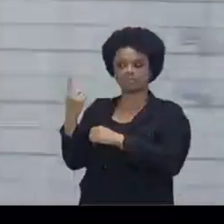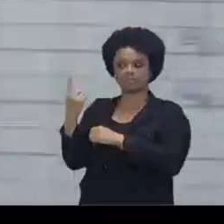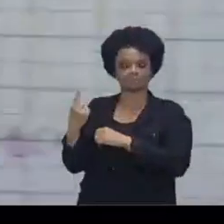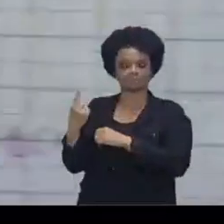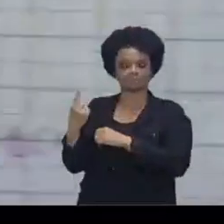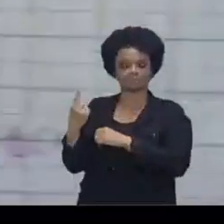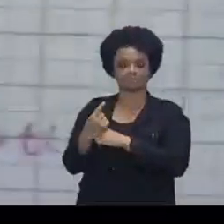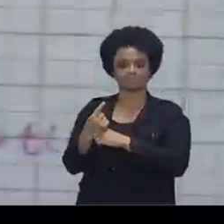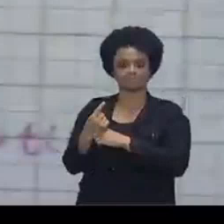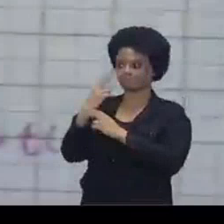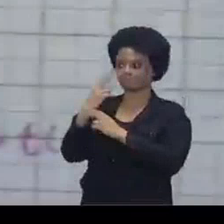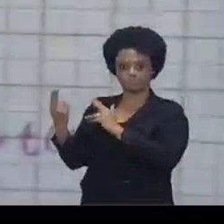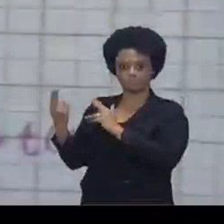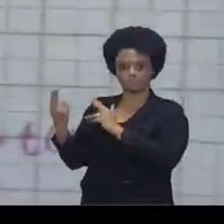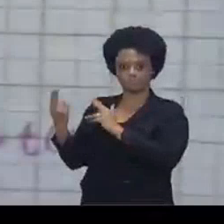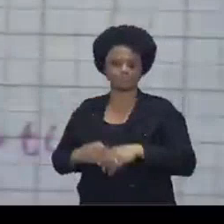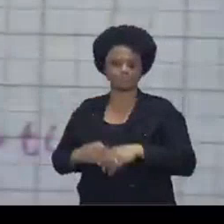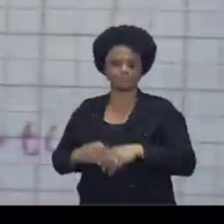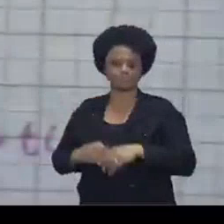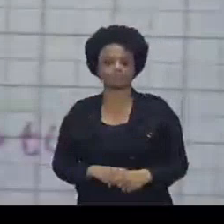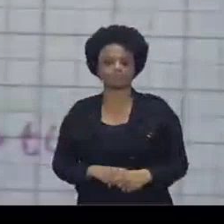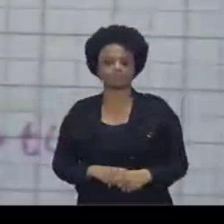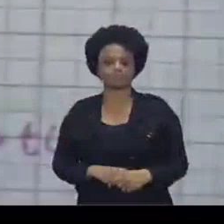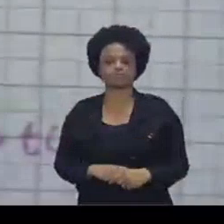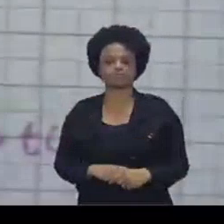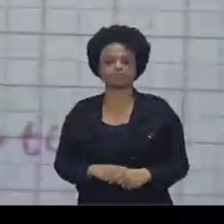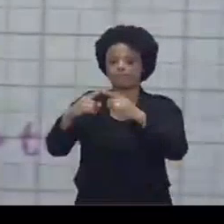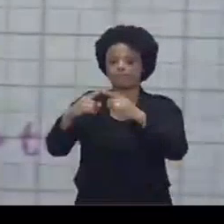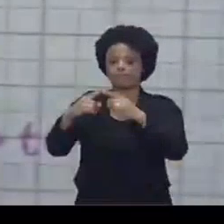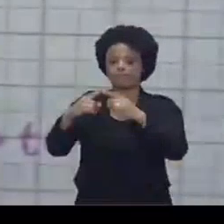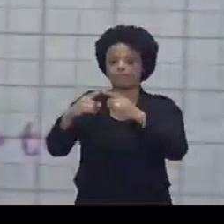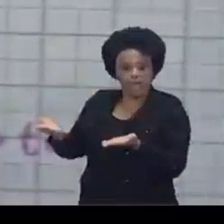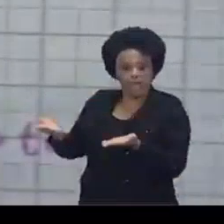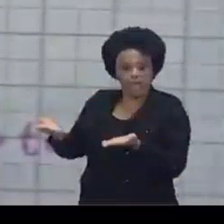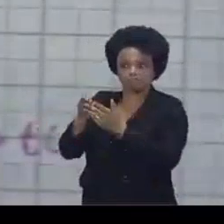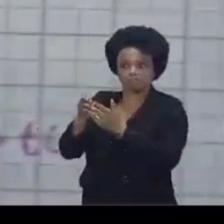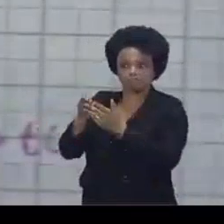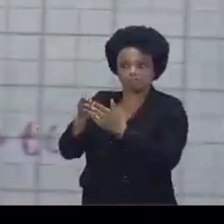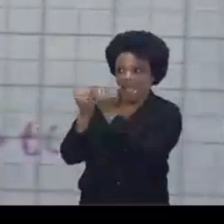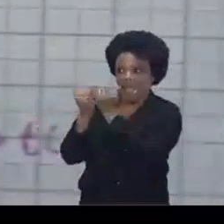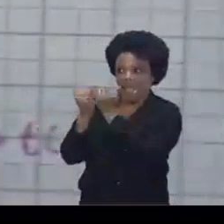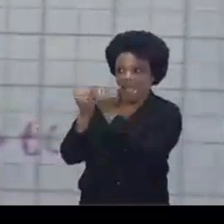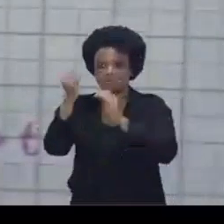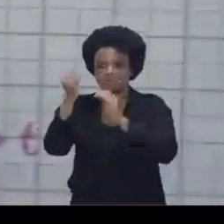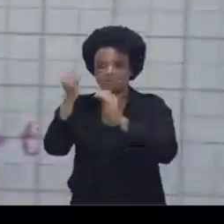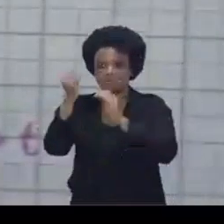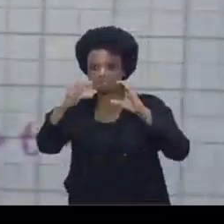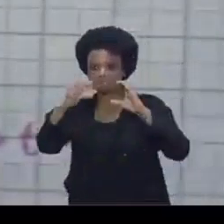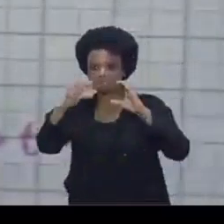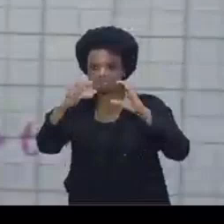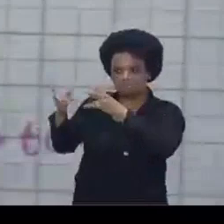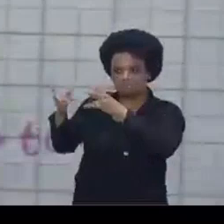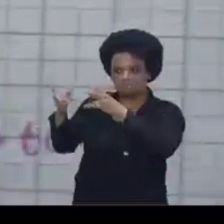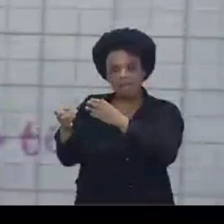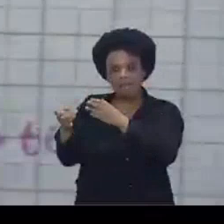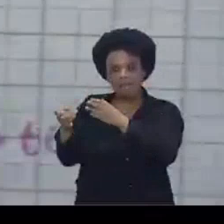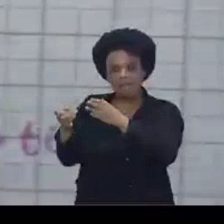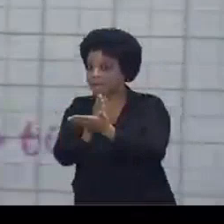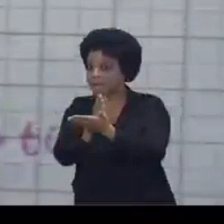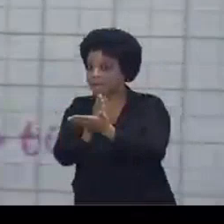3.5. Mas aqui a gente já consegue caracterizar algumas